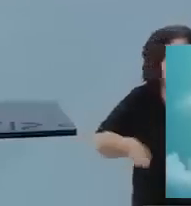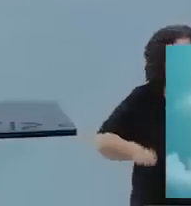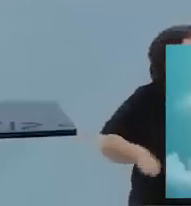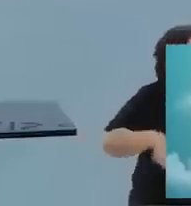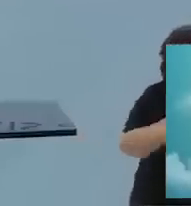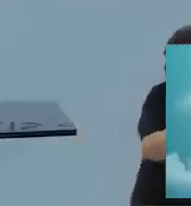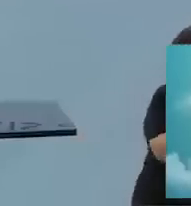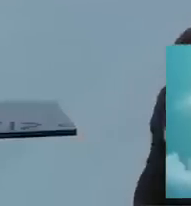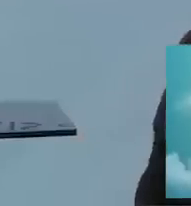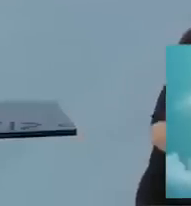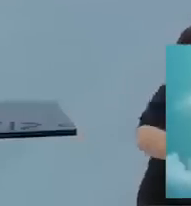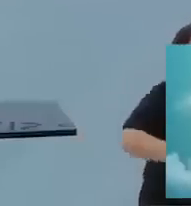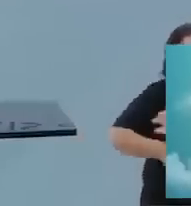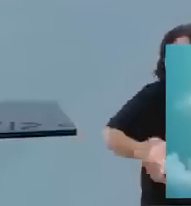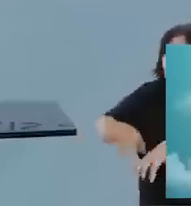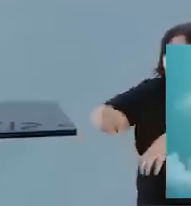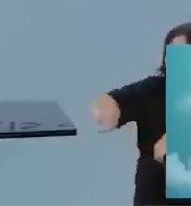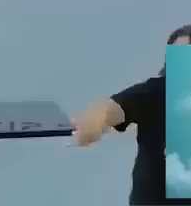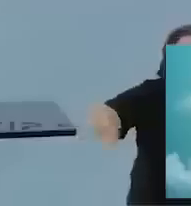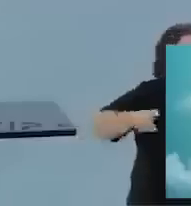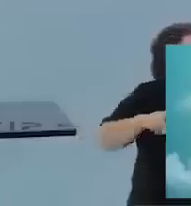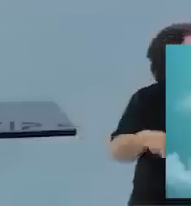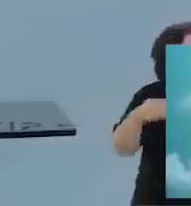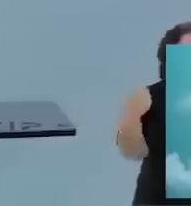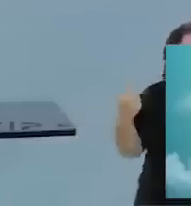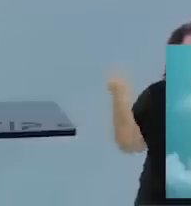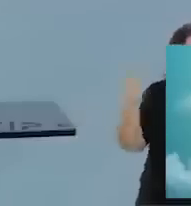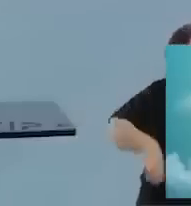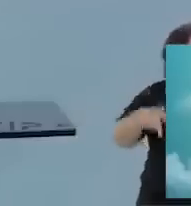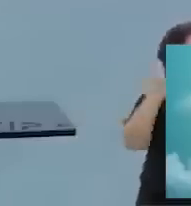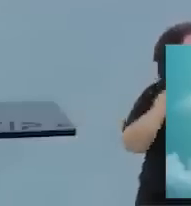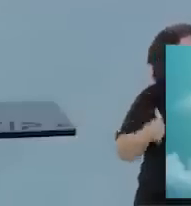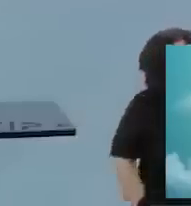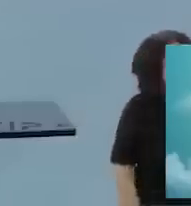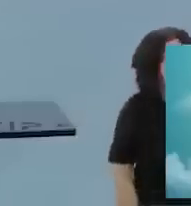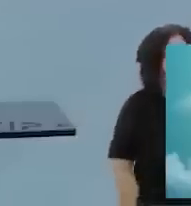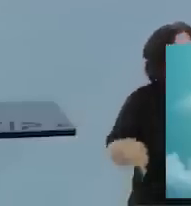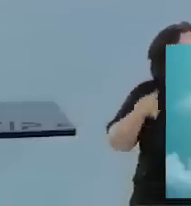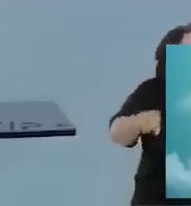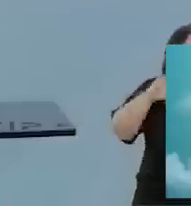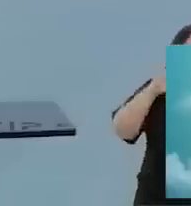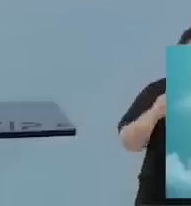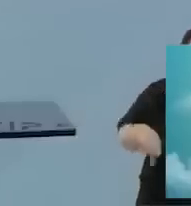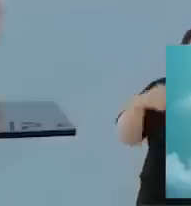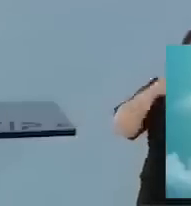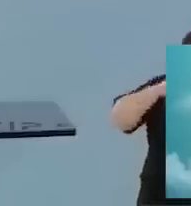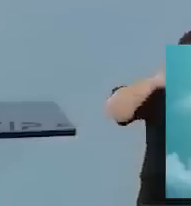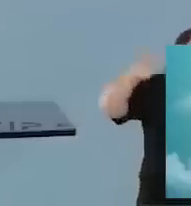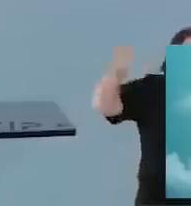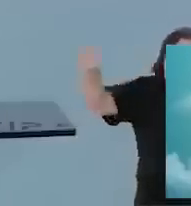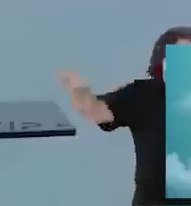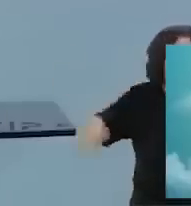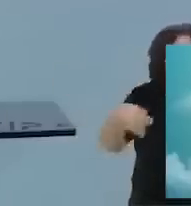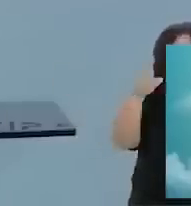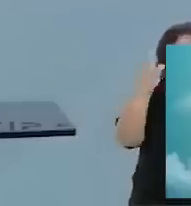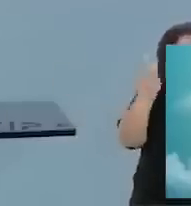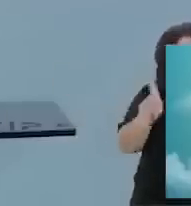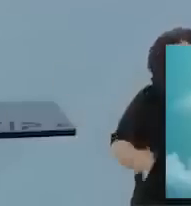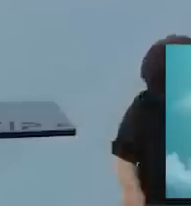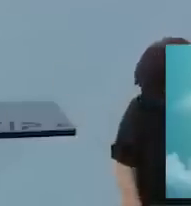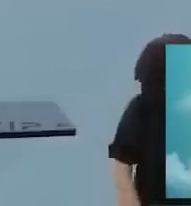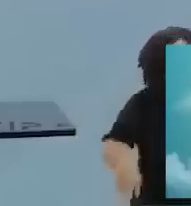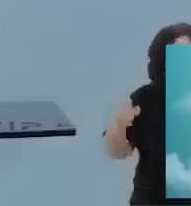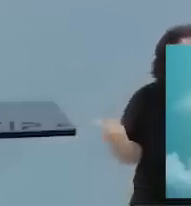de comunidade que lida com a paz, que promove a paz, que prega o evangelho da paz, que experimenta a paz,